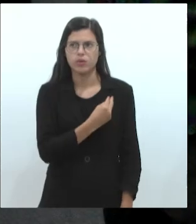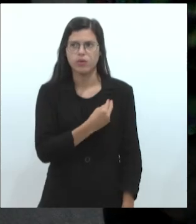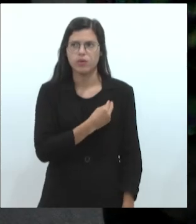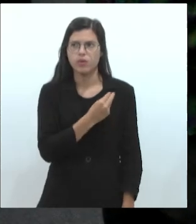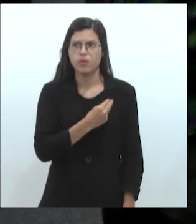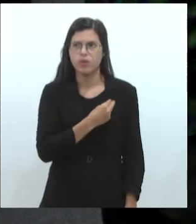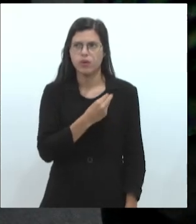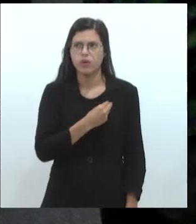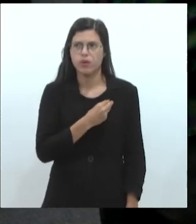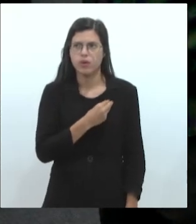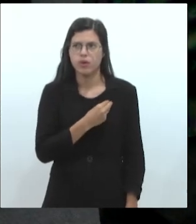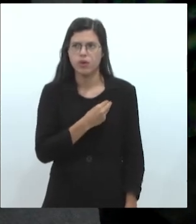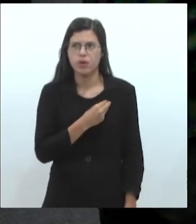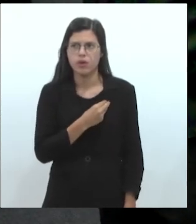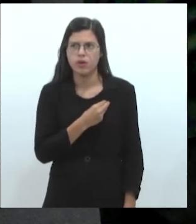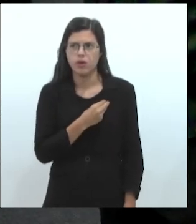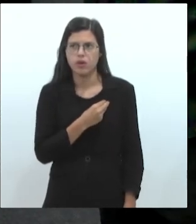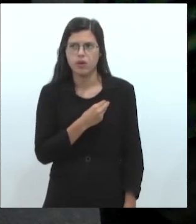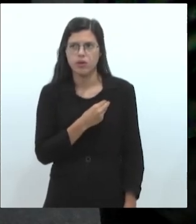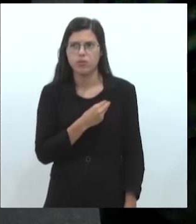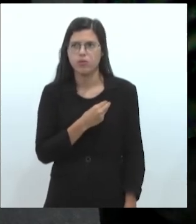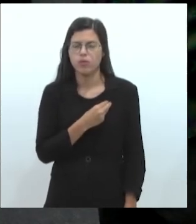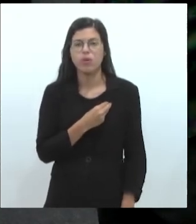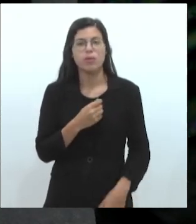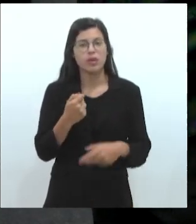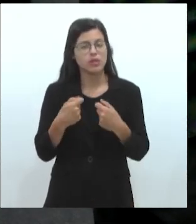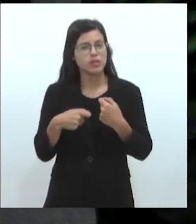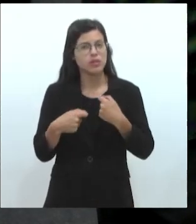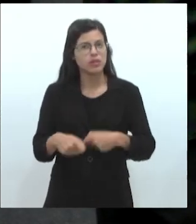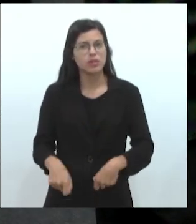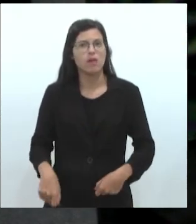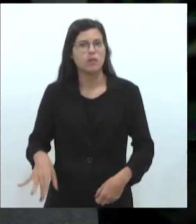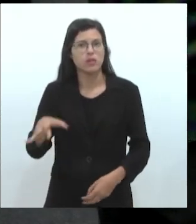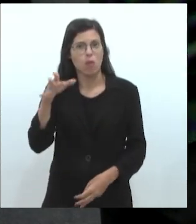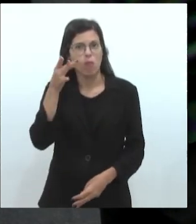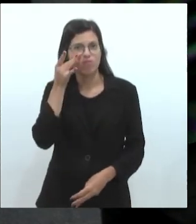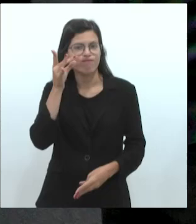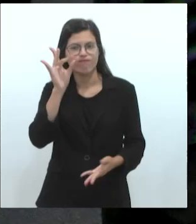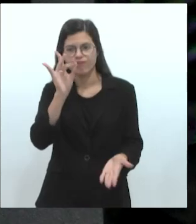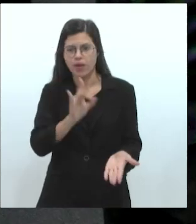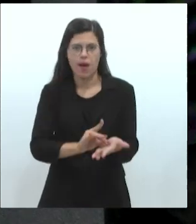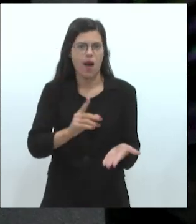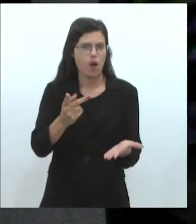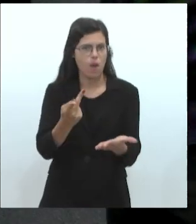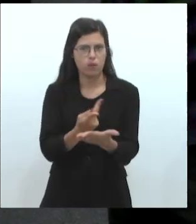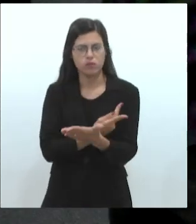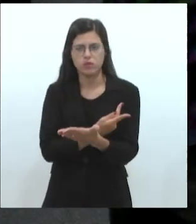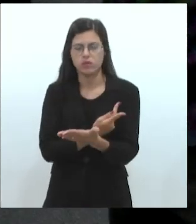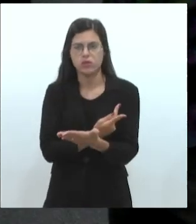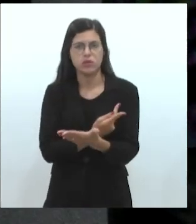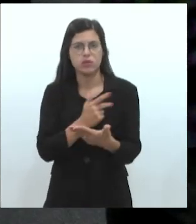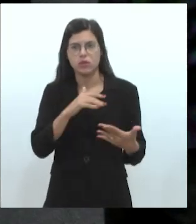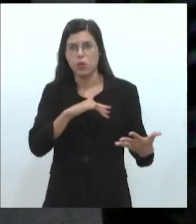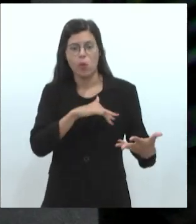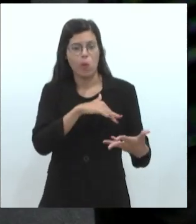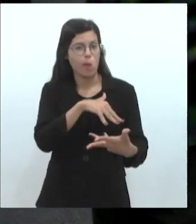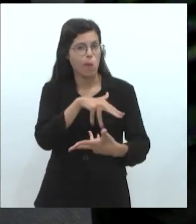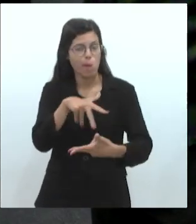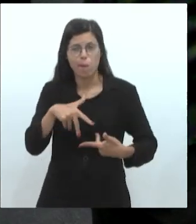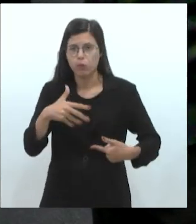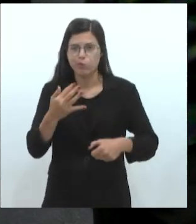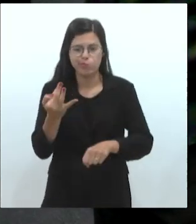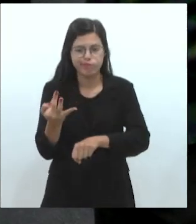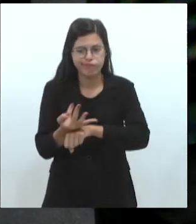uma pretensão. Tinha que ser uma realidade concreta. O mundo não suporta